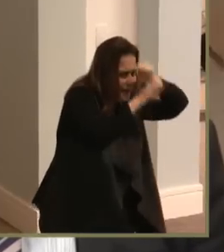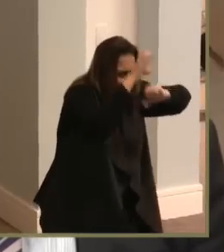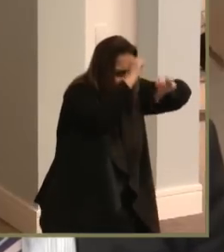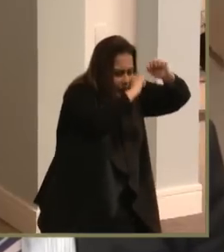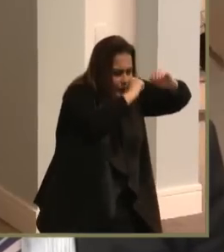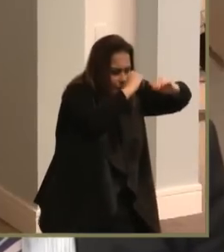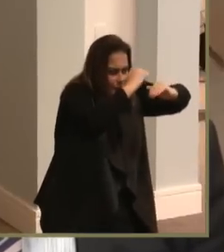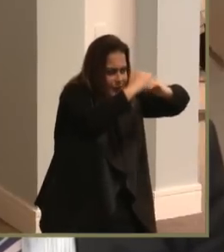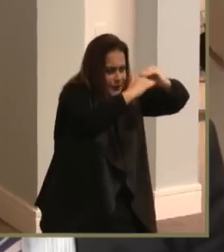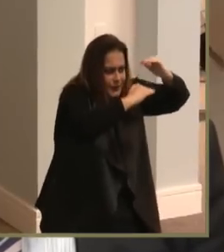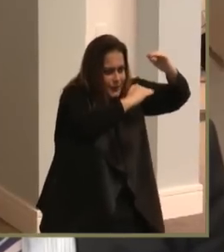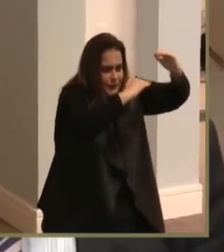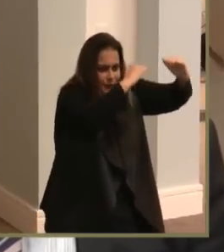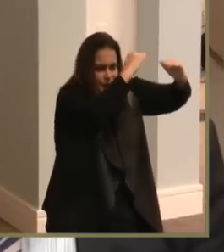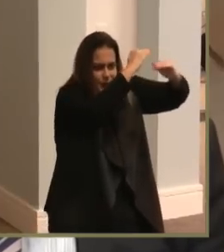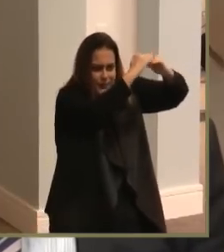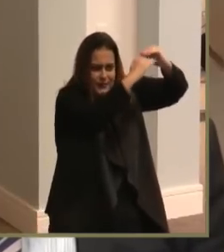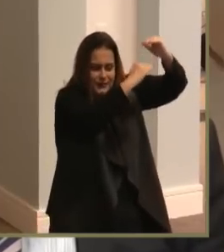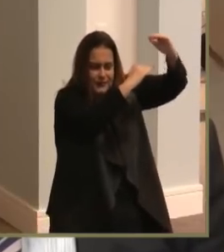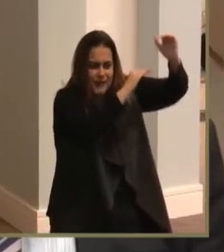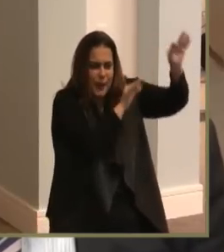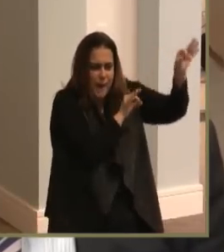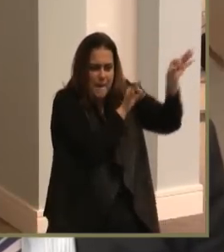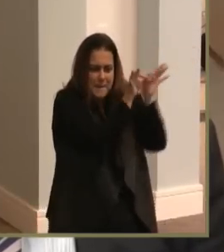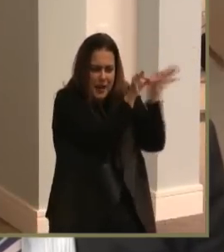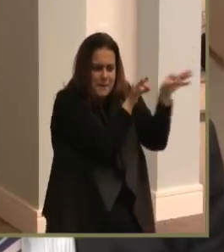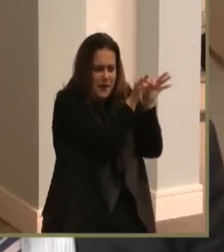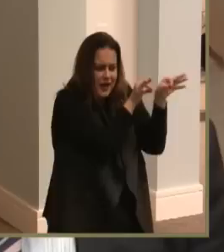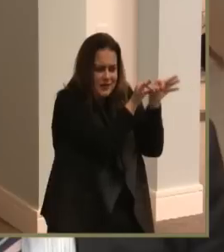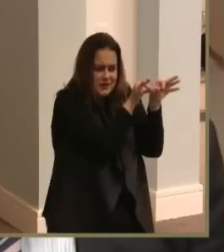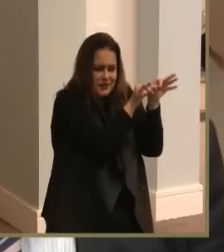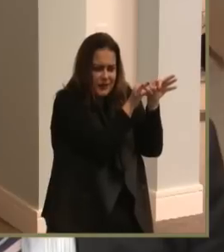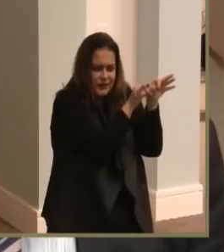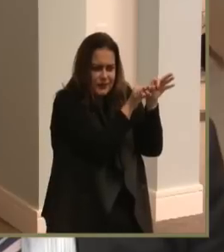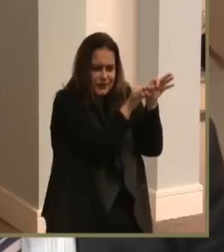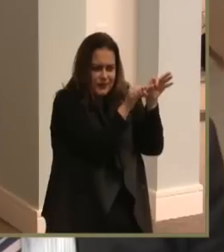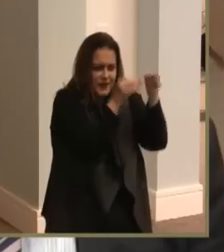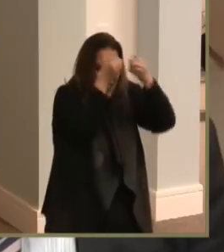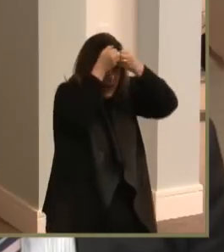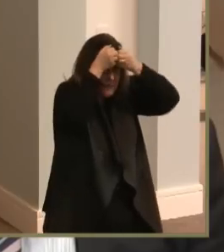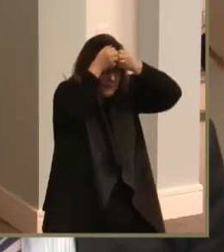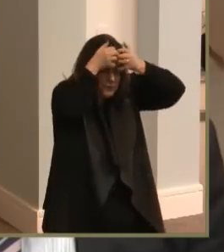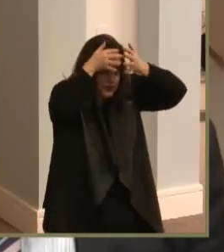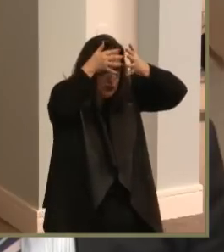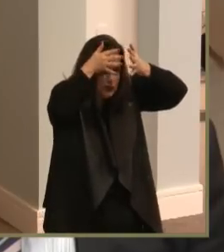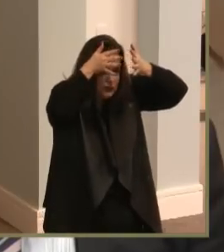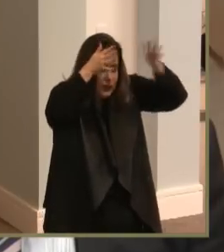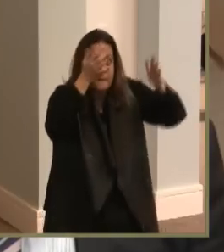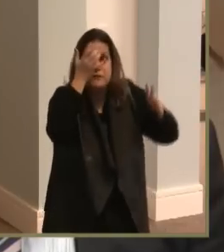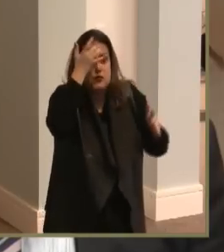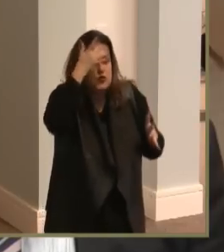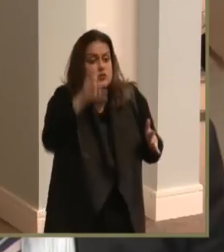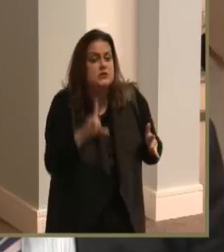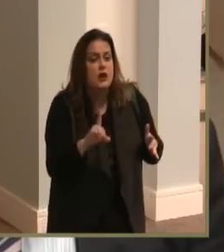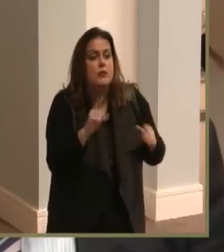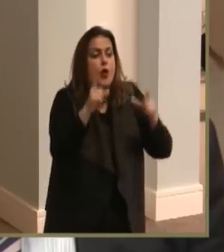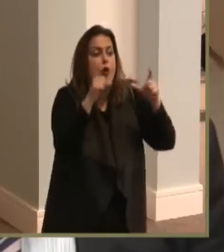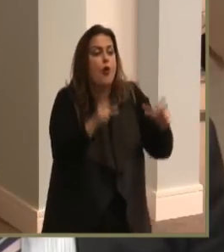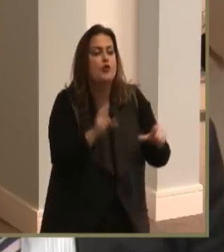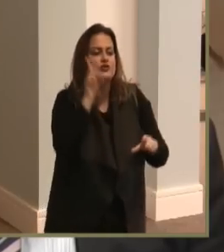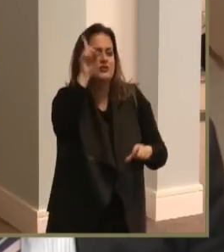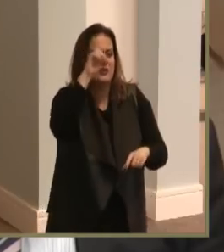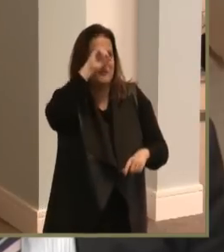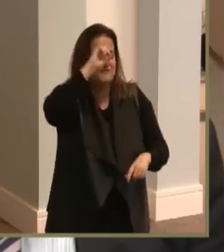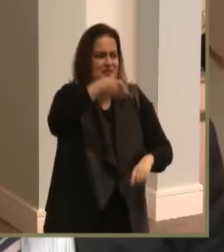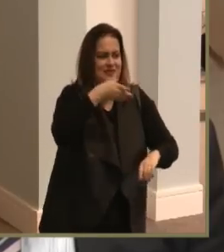que lembrança! É o preparo, é a capacitação, e nós não sabemos onde Deus irá levar esses meninos e